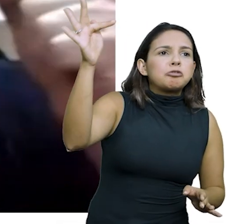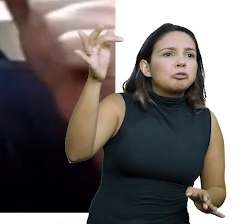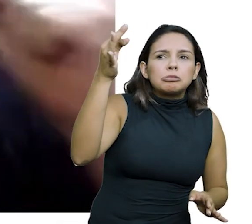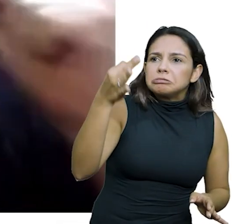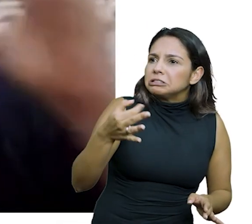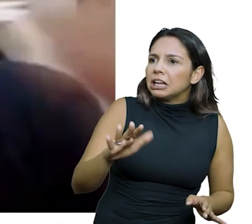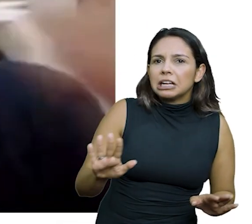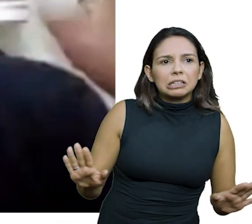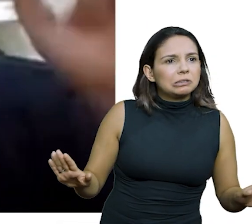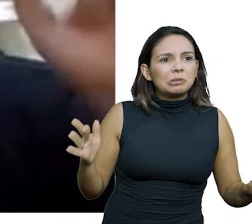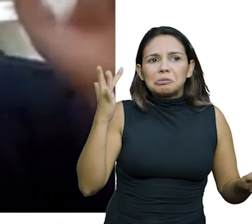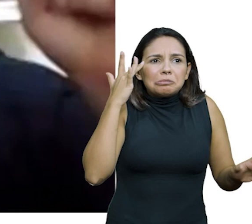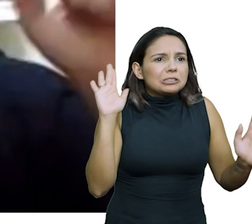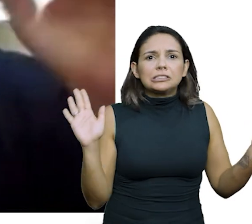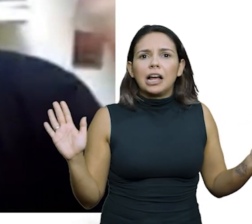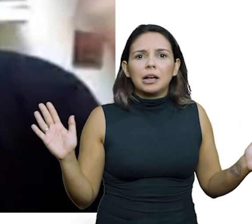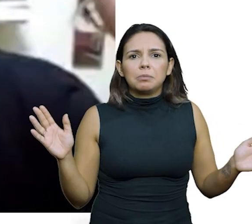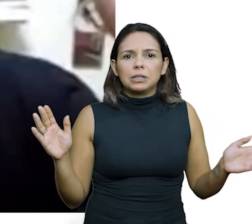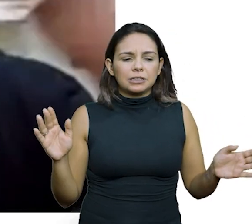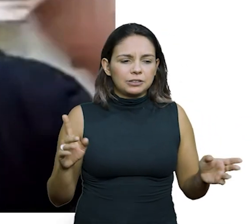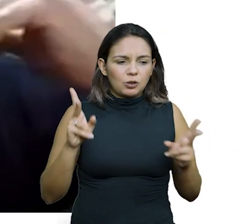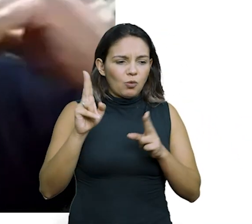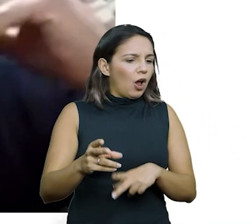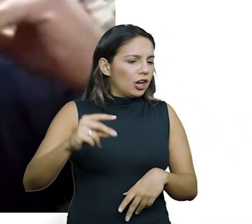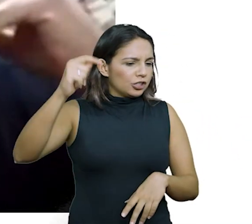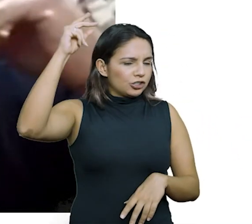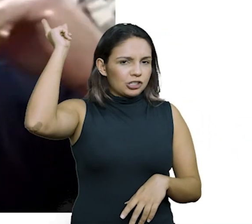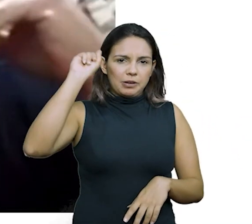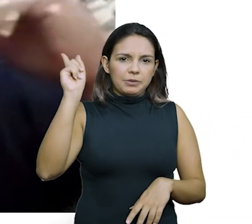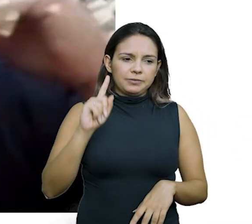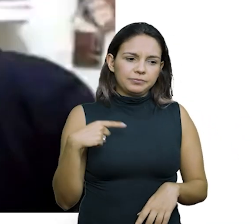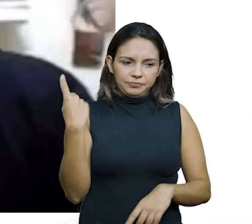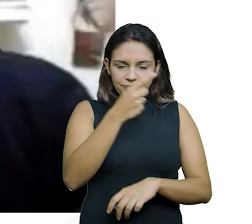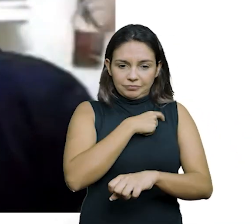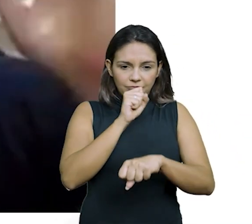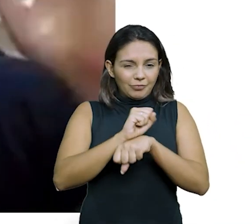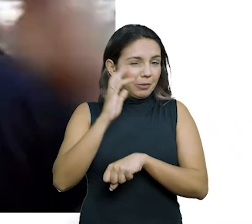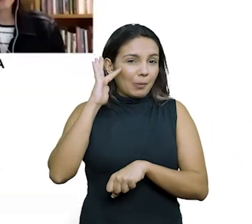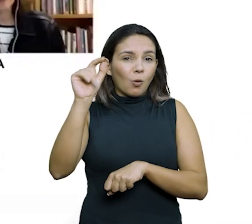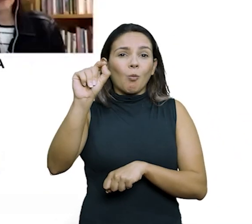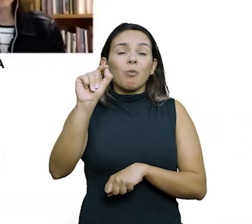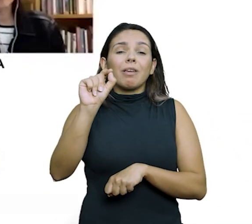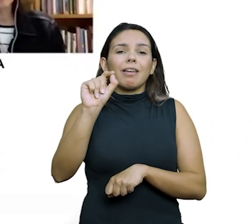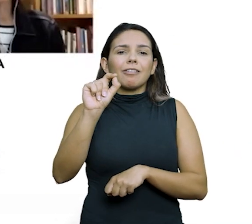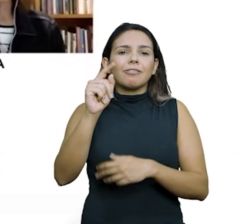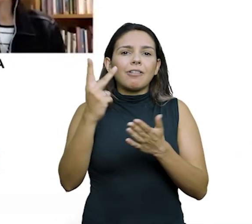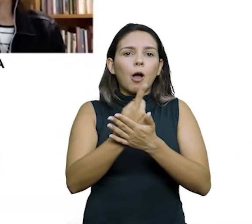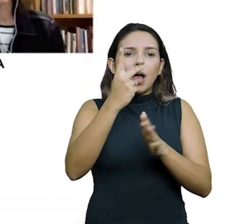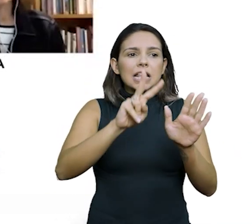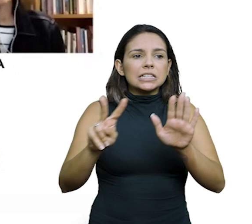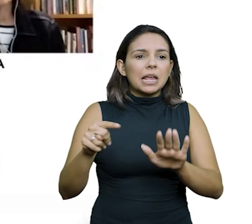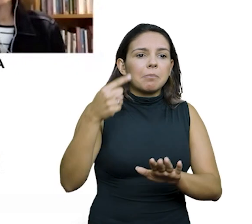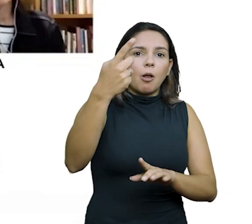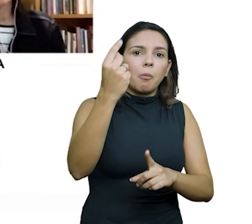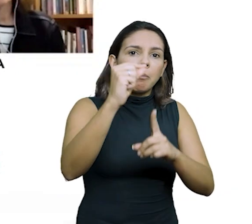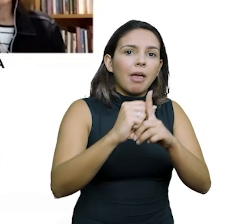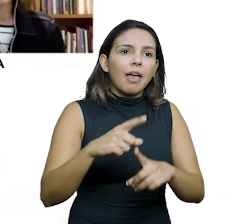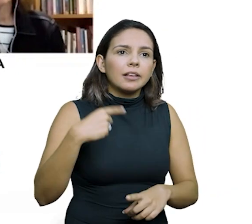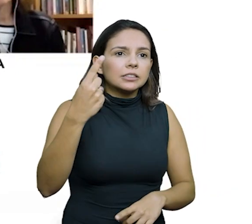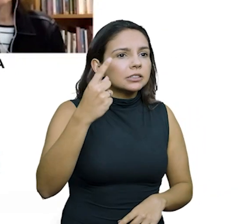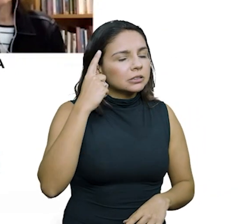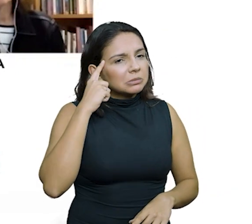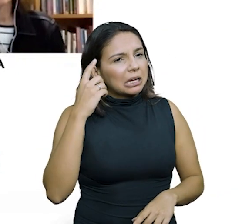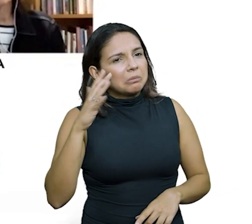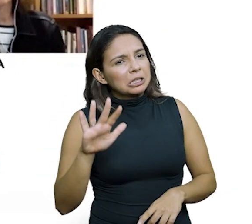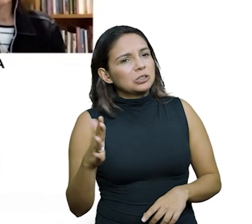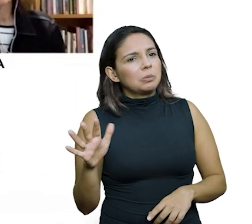assim que a Leila falou do futuro, não é mais como era antigamente. A gente parar agora para pensar o que vai ser daqui uma semana, um mês, a gente tem